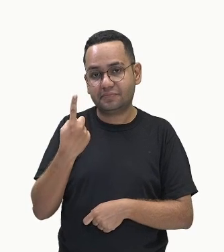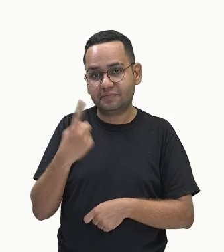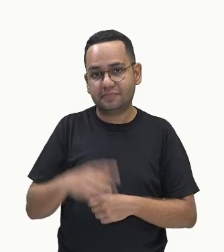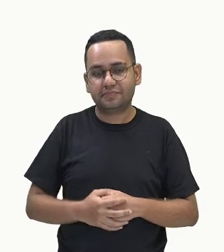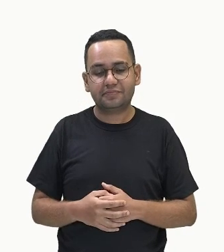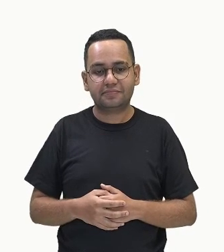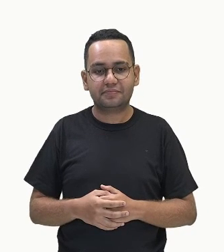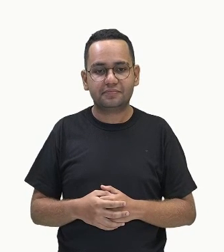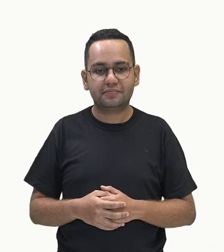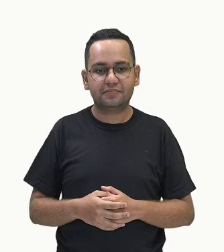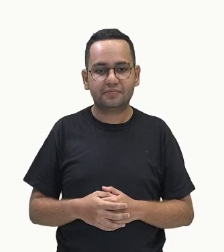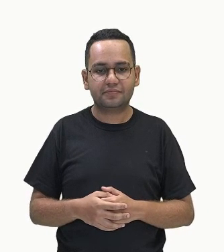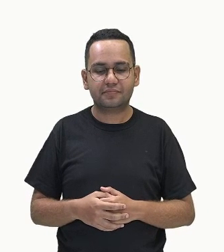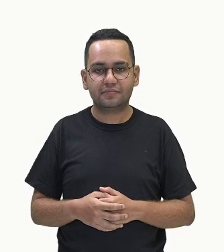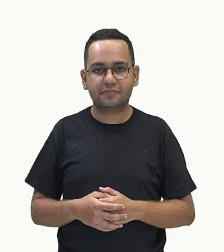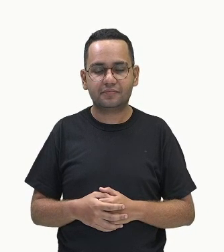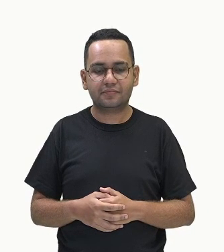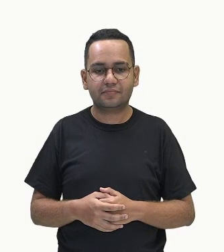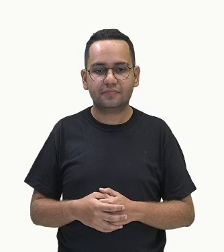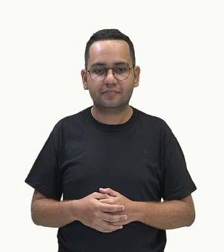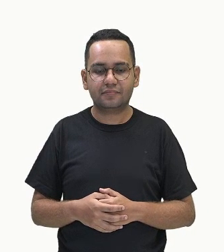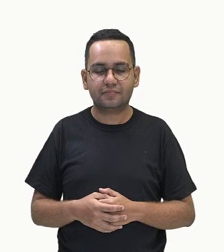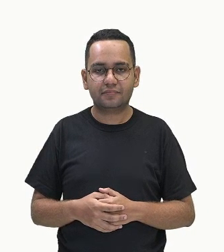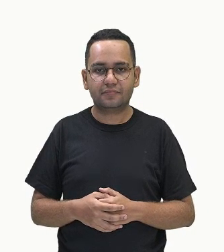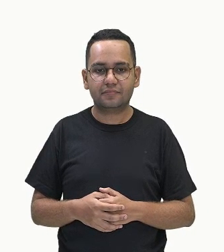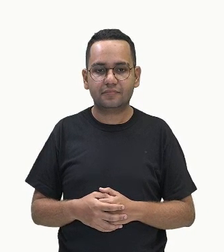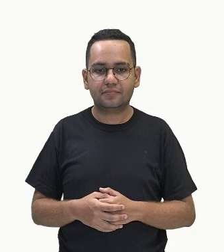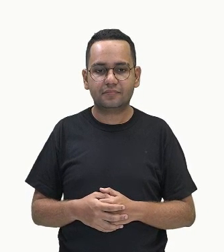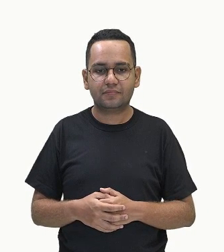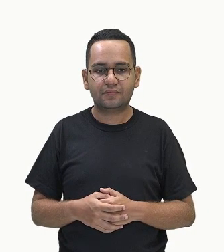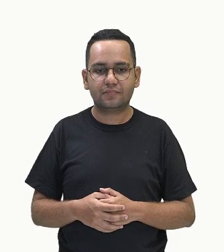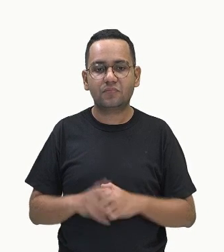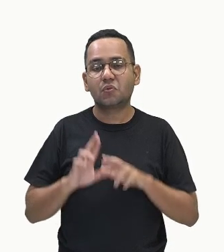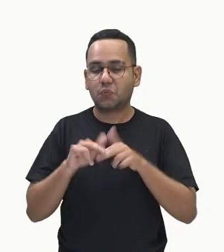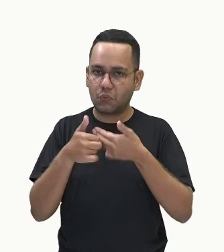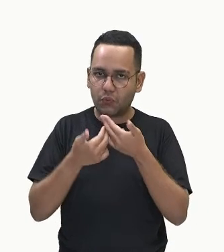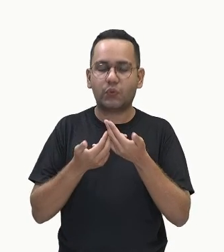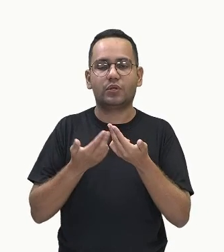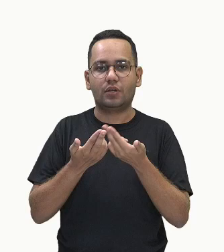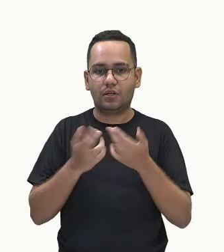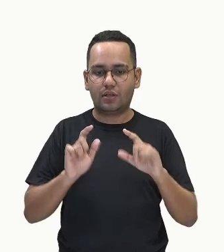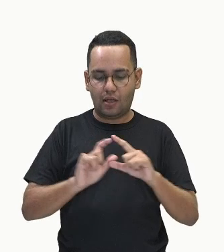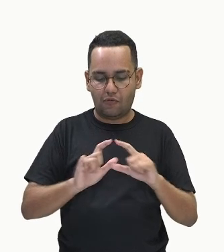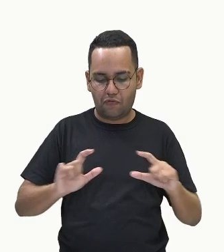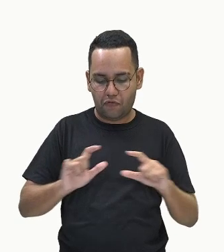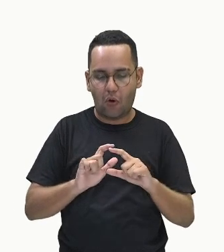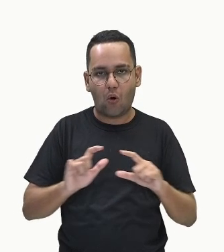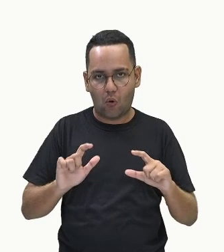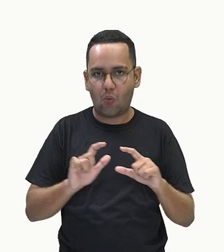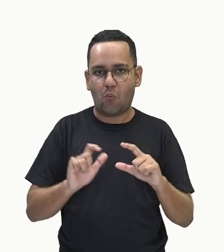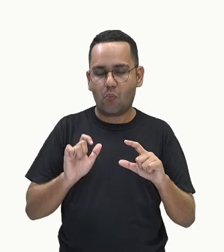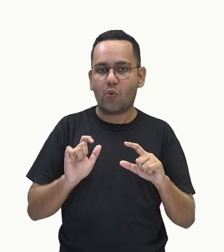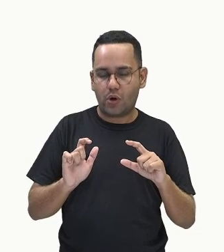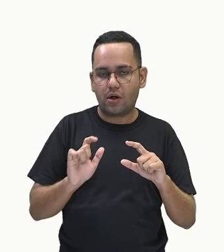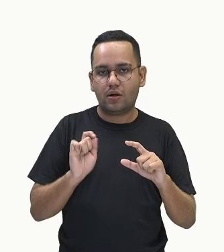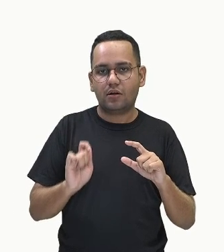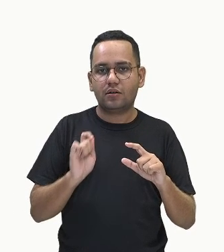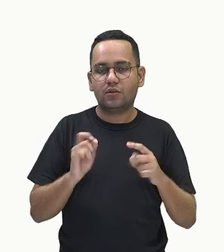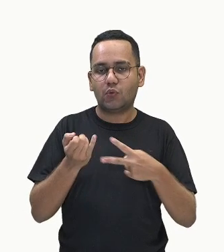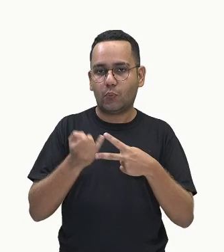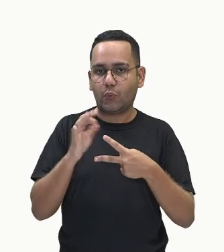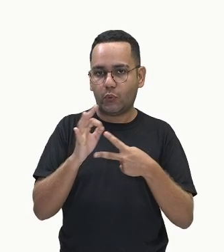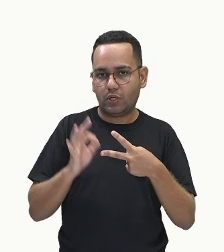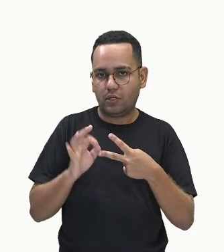expressão. Por isso, então, que a fórmula de um polígono regular é